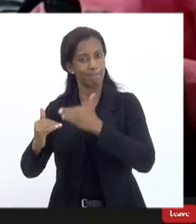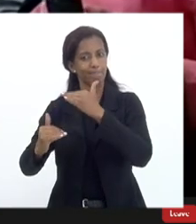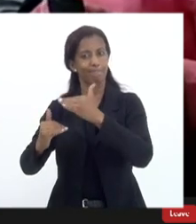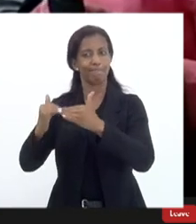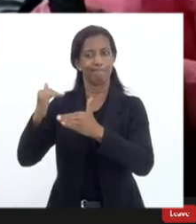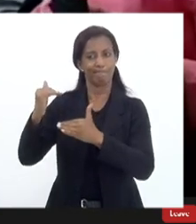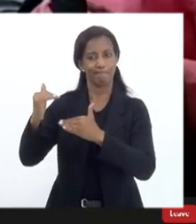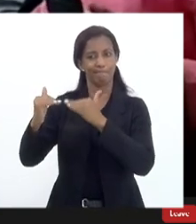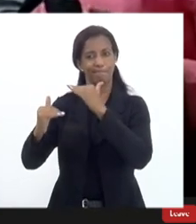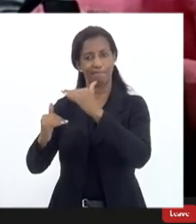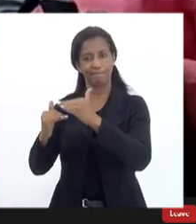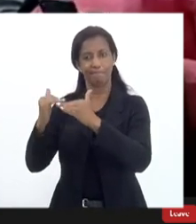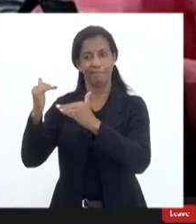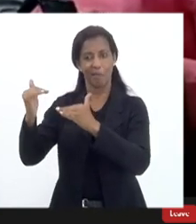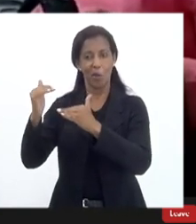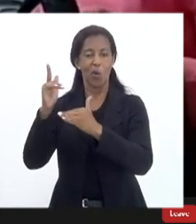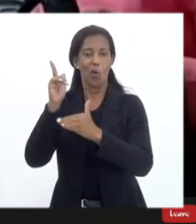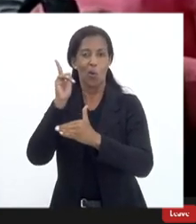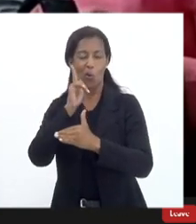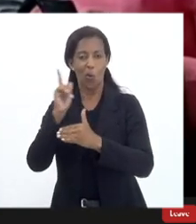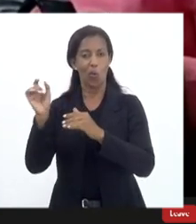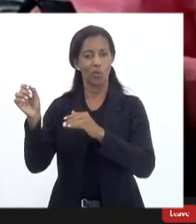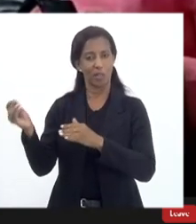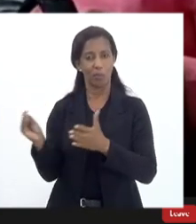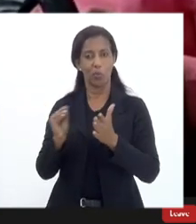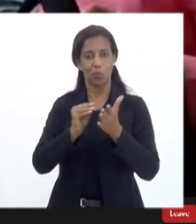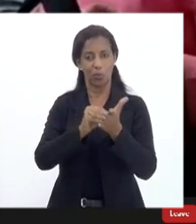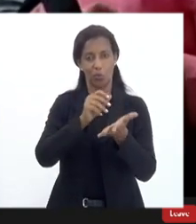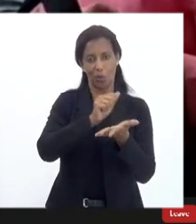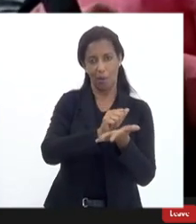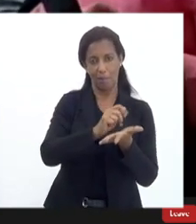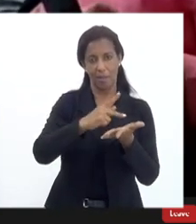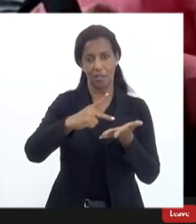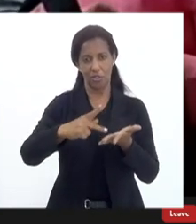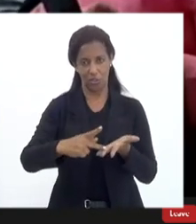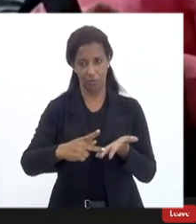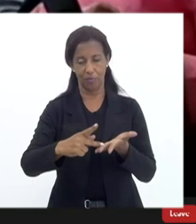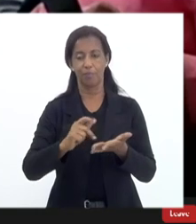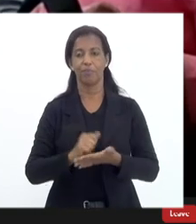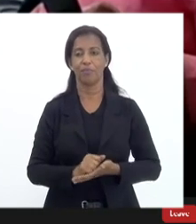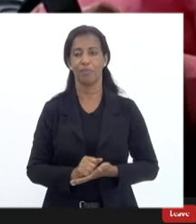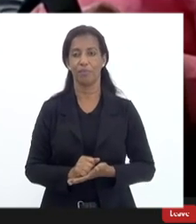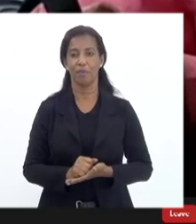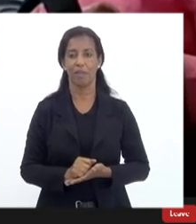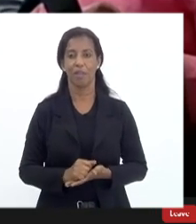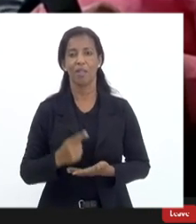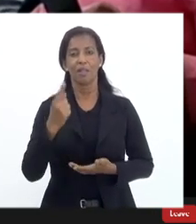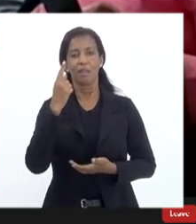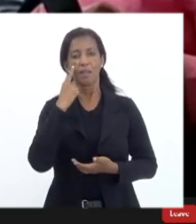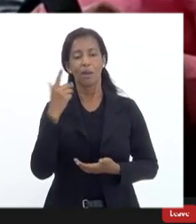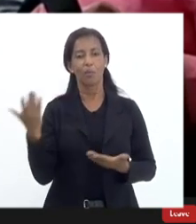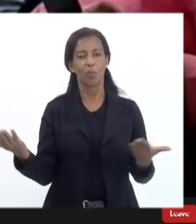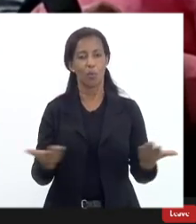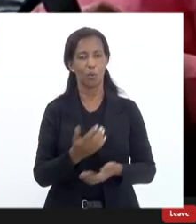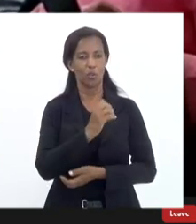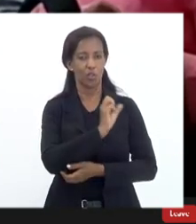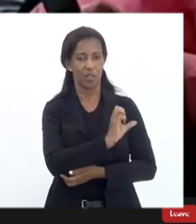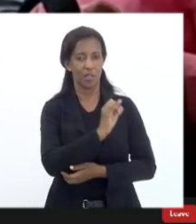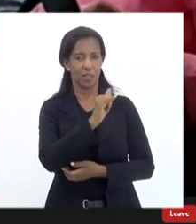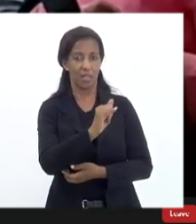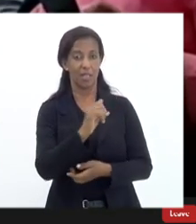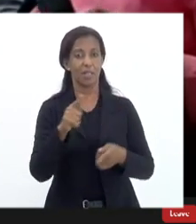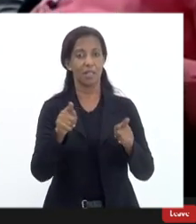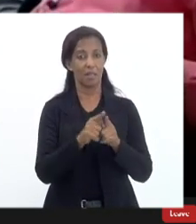Nós terminamos ontem de subir para o aplicativo. Estamos validando hoje a CI para remeter